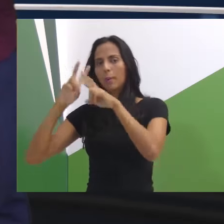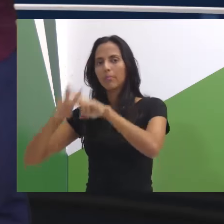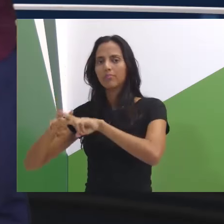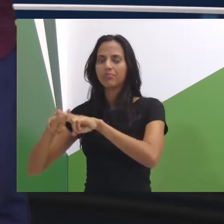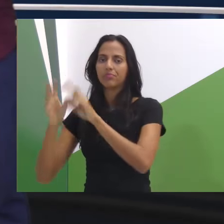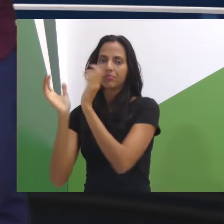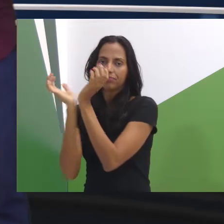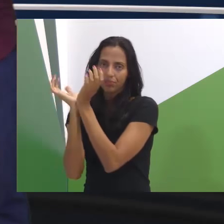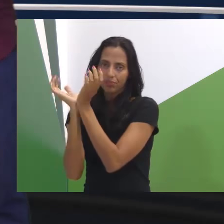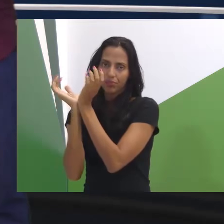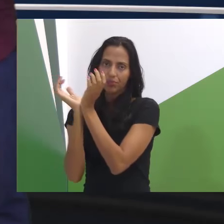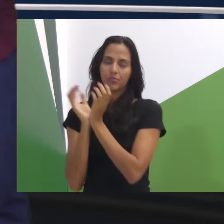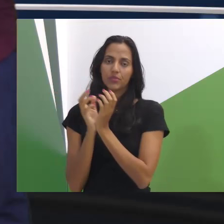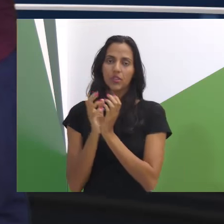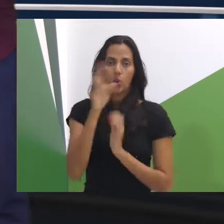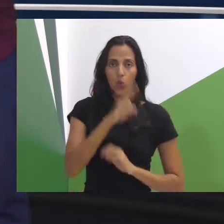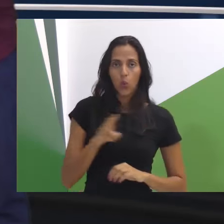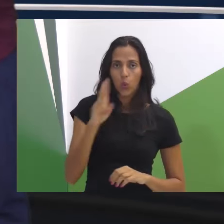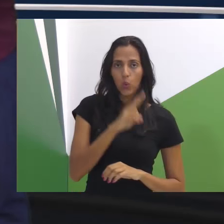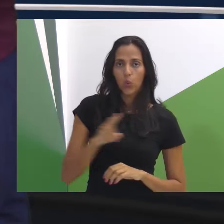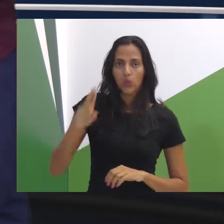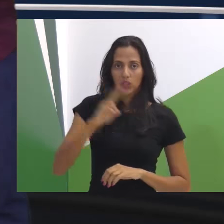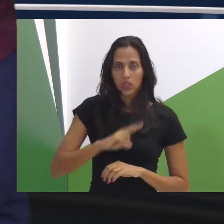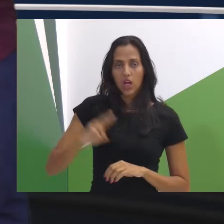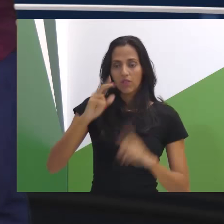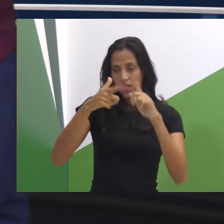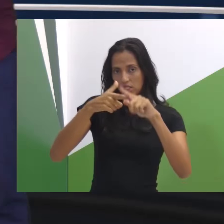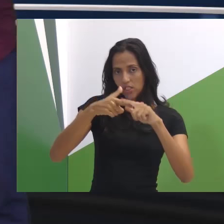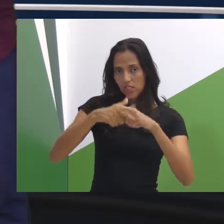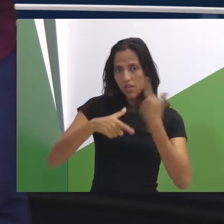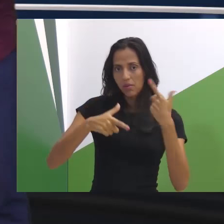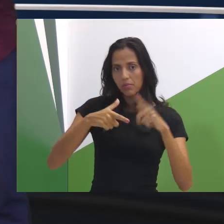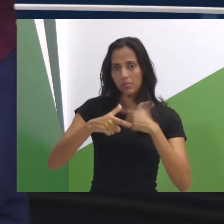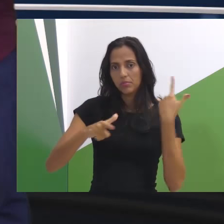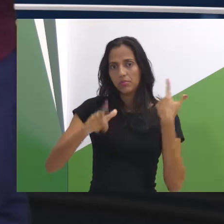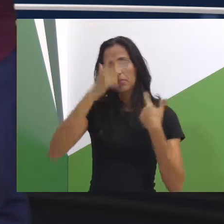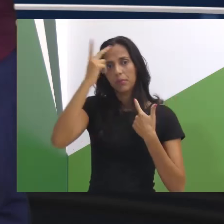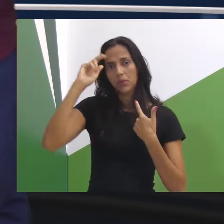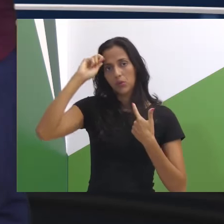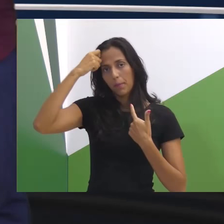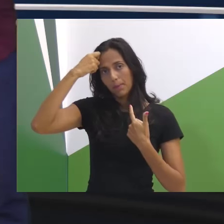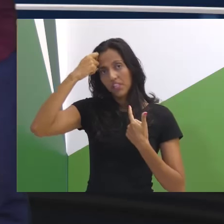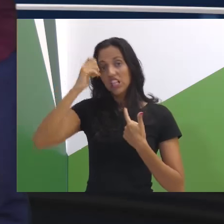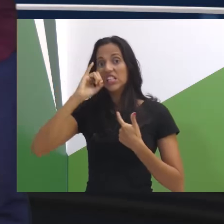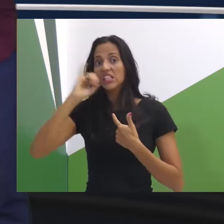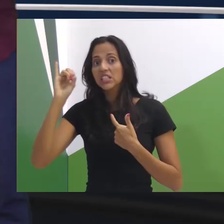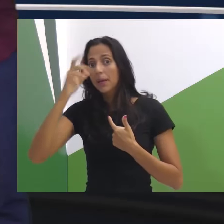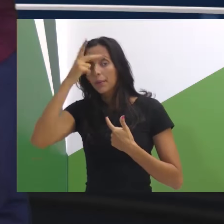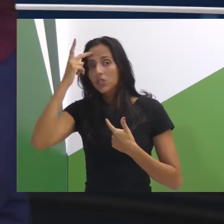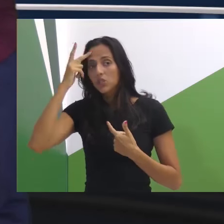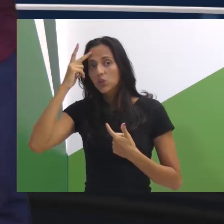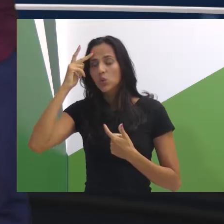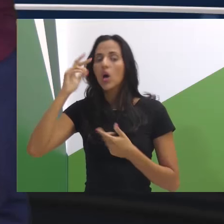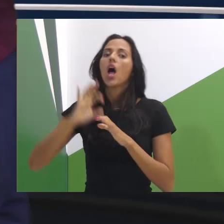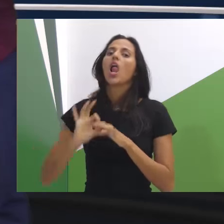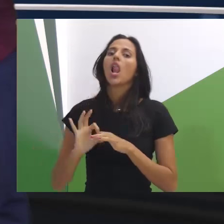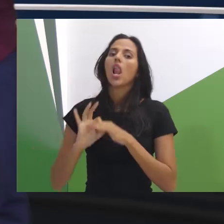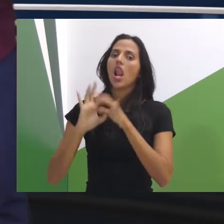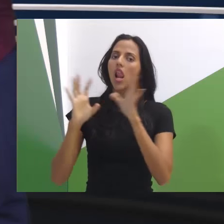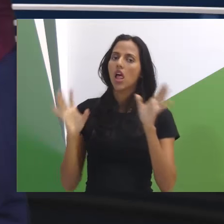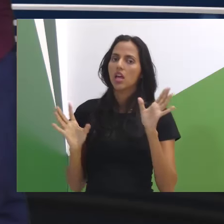Só era permitido o uso de sapatos para escravos libertos, que tinham que comprovar a sua escravidão, a sua liberdade, perdão, por